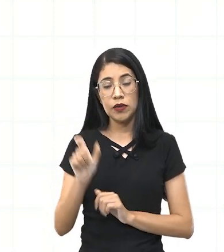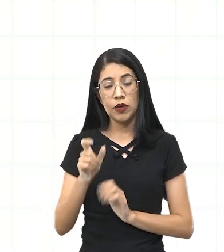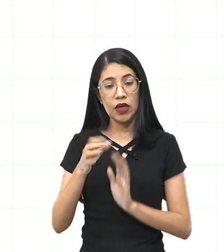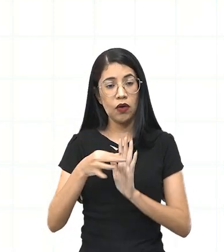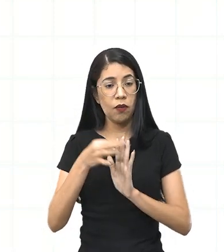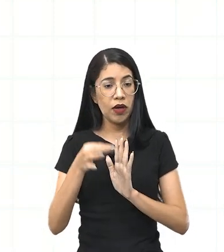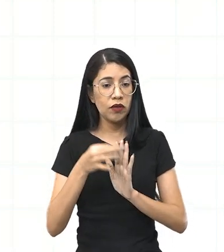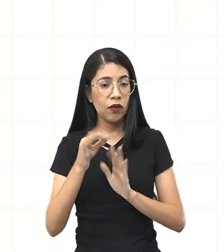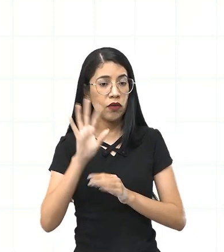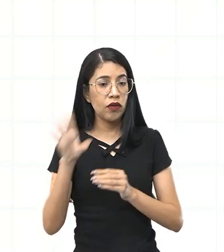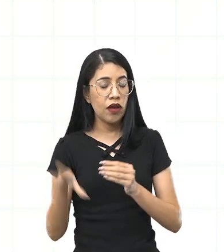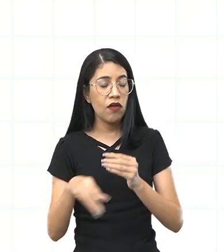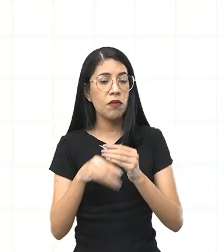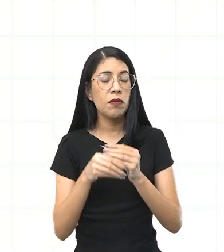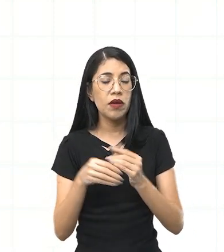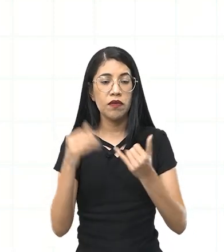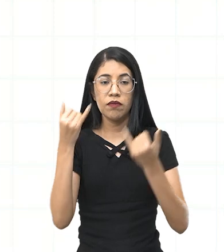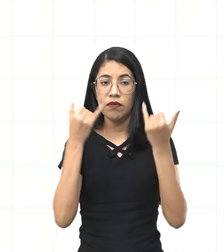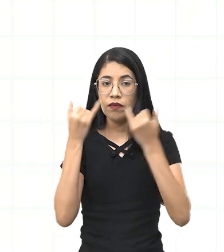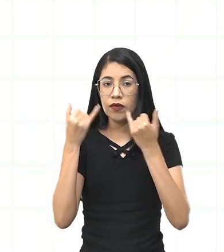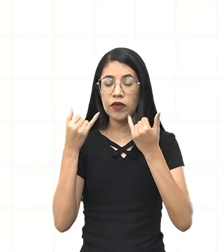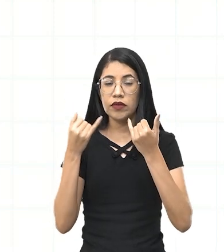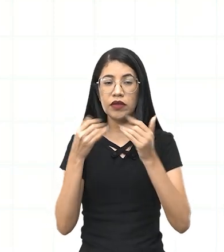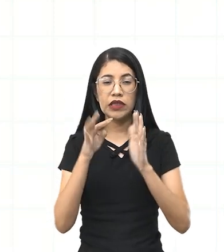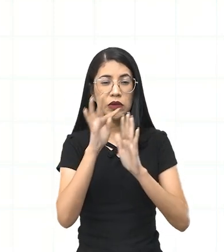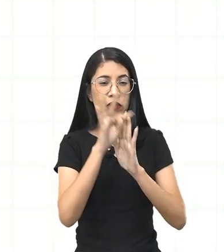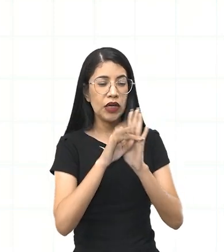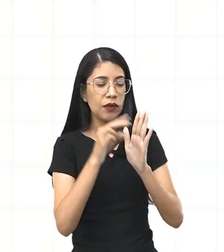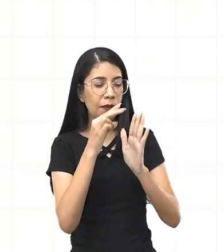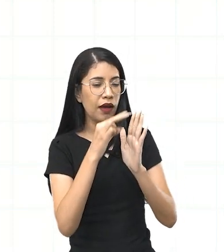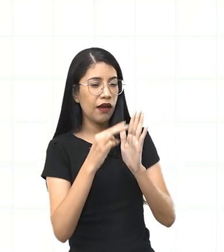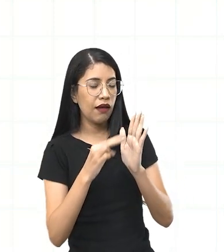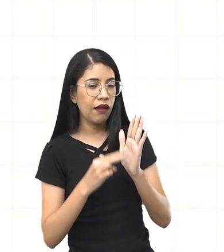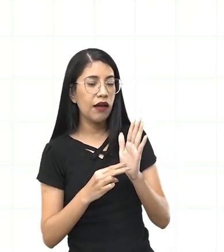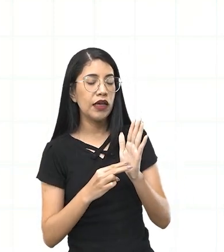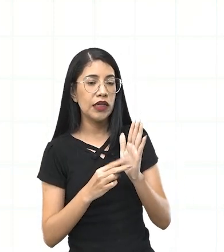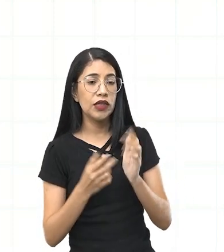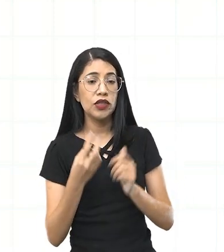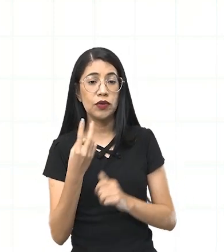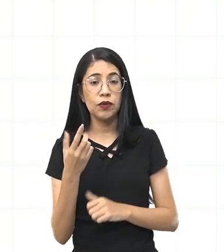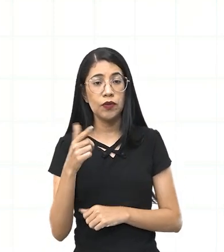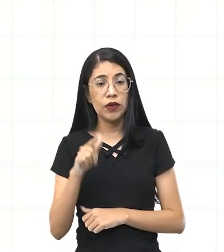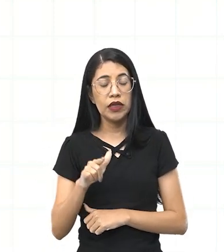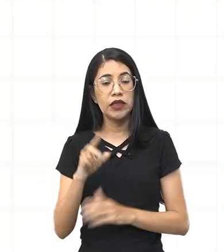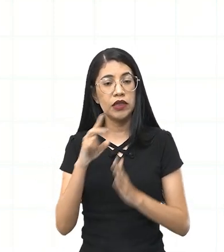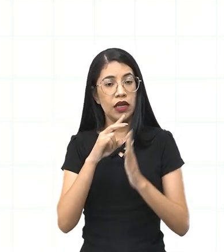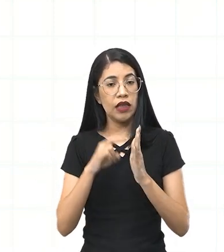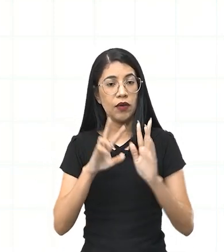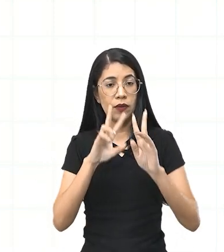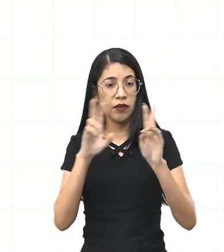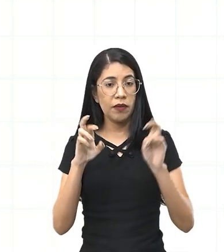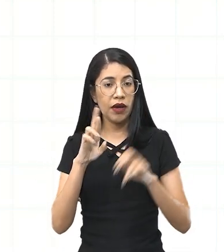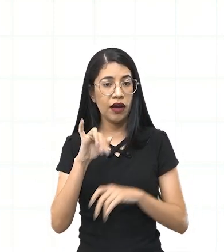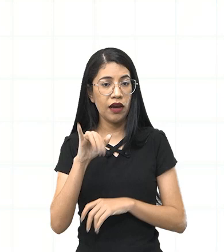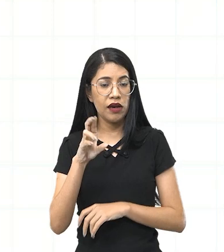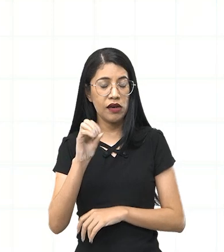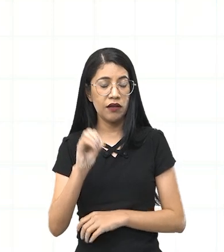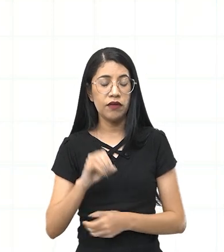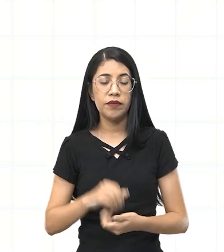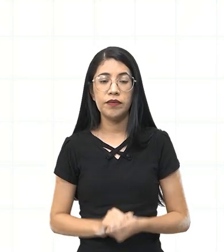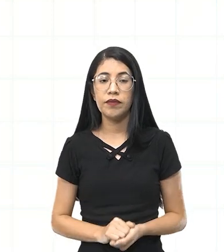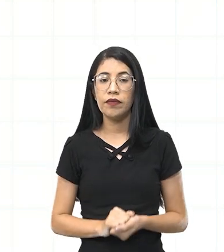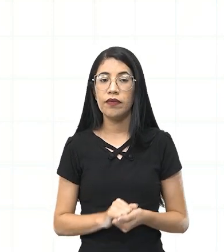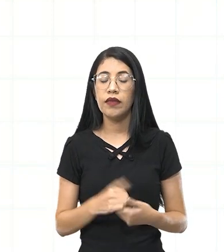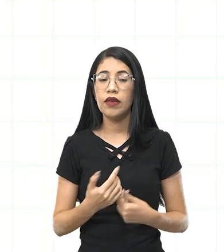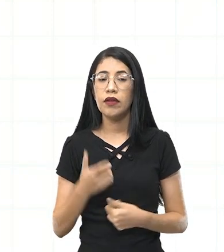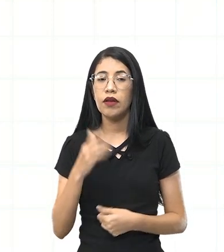sobre essa informação aqui, né, de toda essa leitura que nós já fizemos, inclusive mais de uma vez, sobre o raio. Vamos então ver o